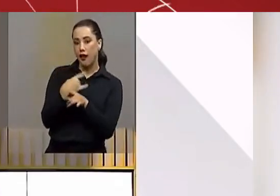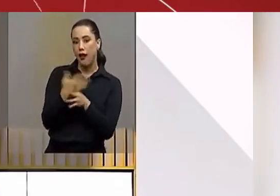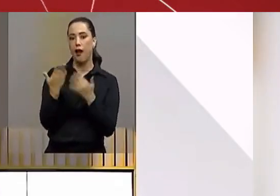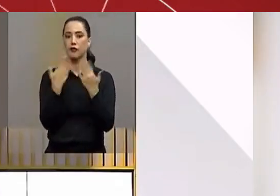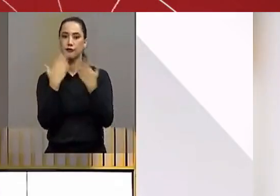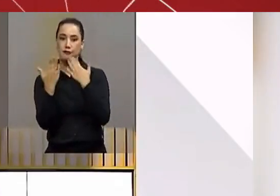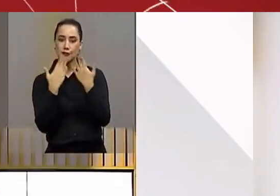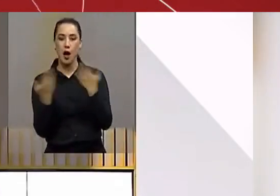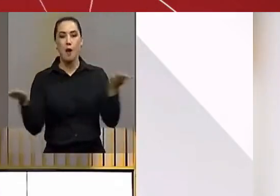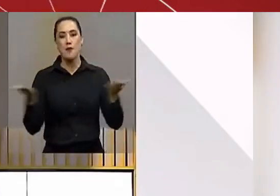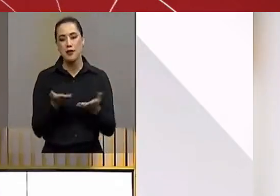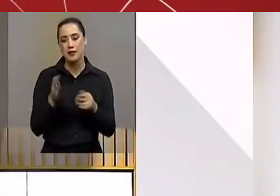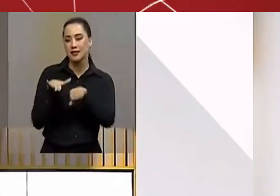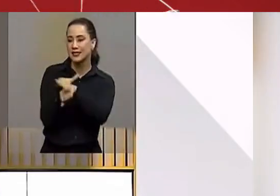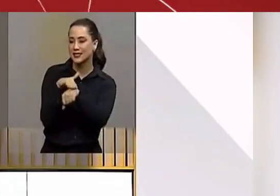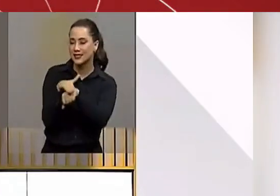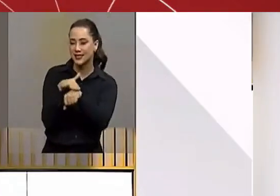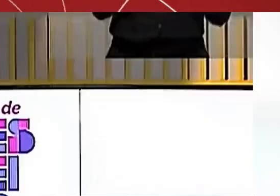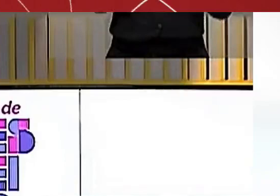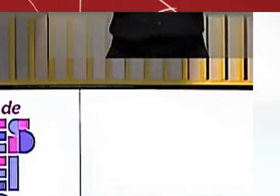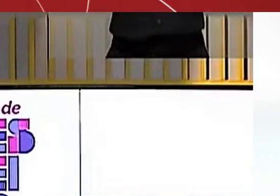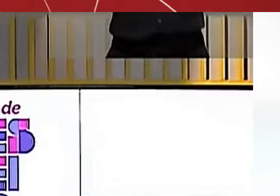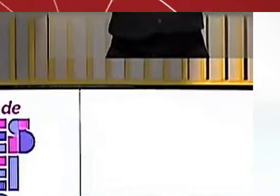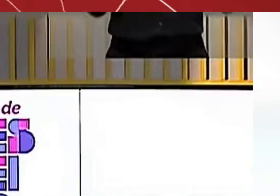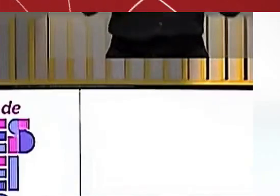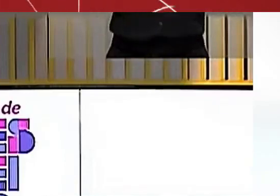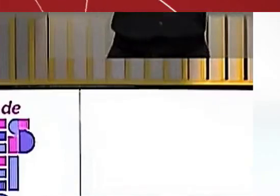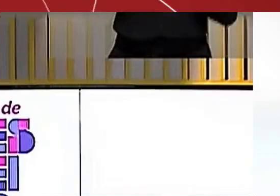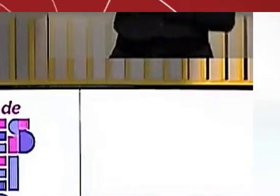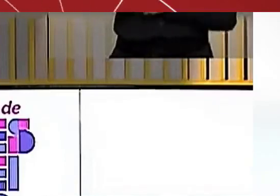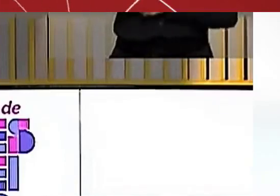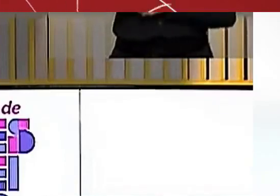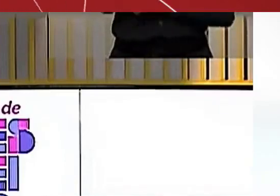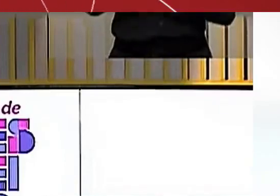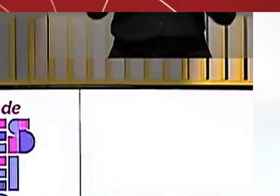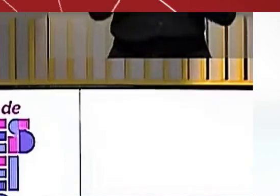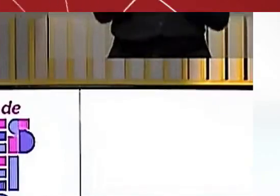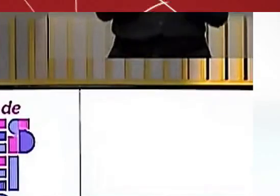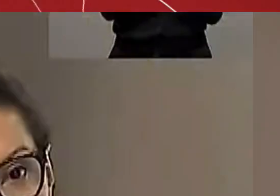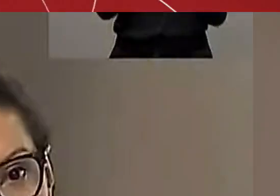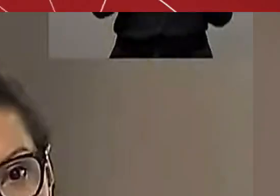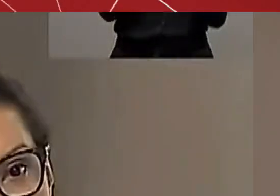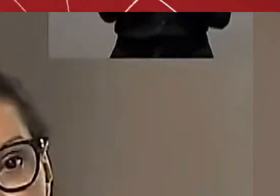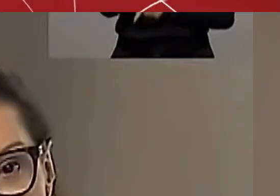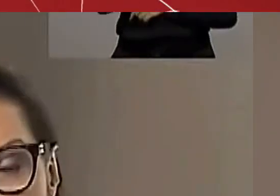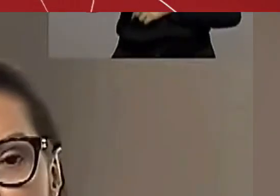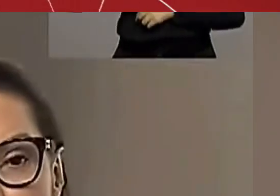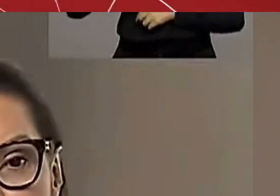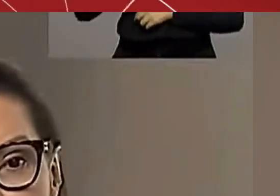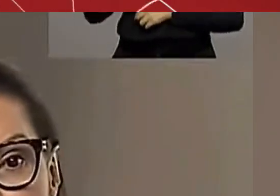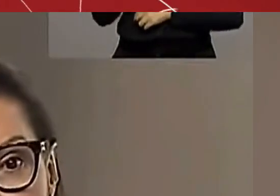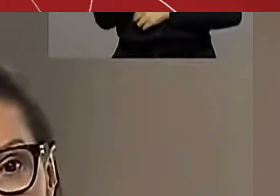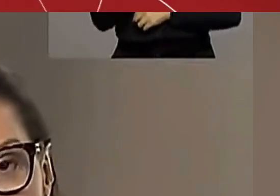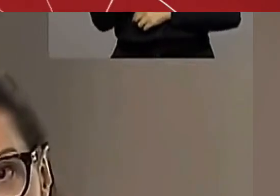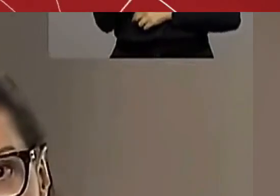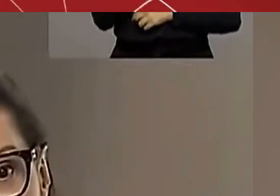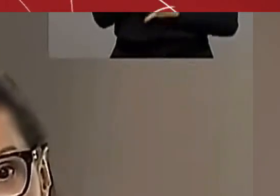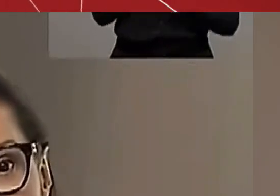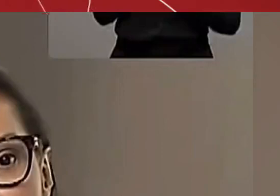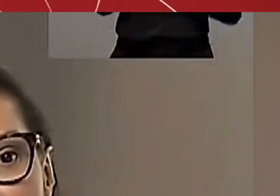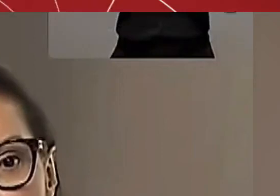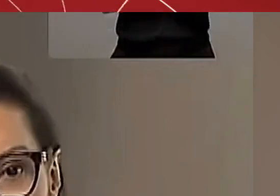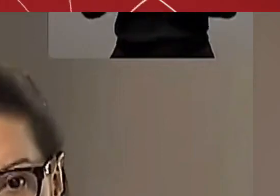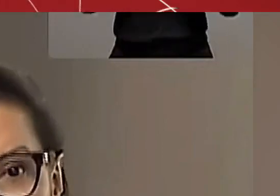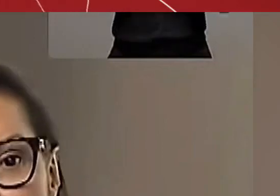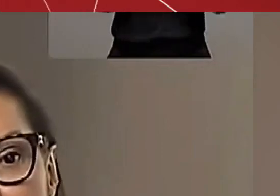vamos bater um bate-papo bem informal. Não por acaso, o presidente Lula, na sua